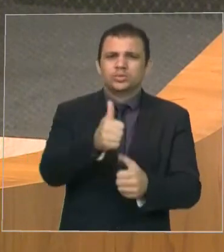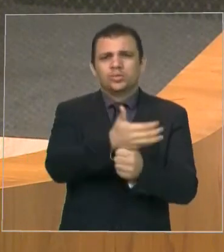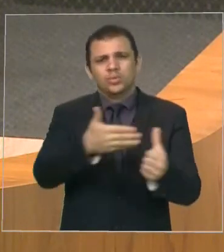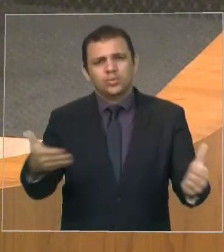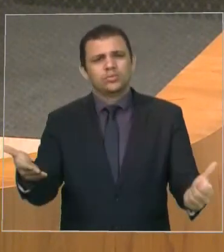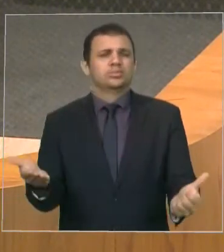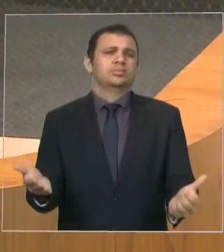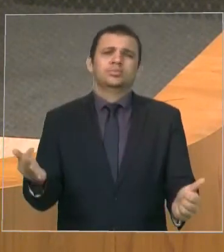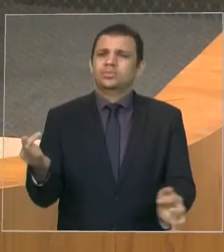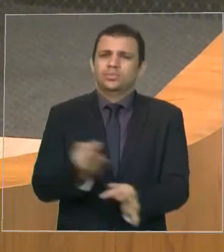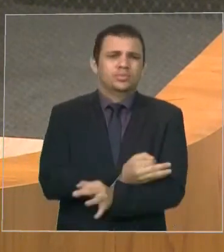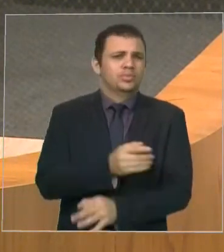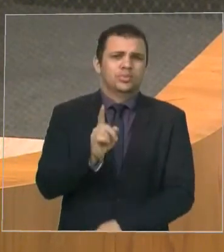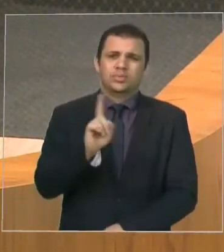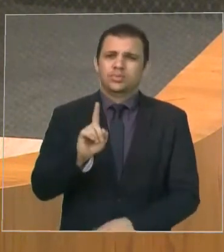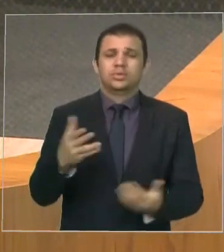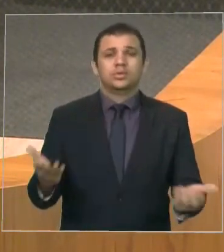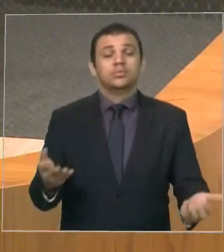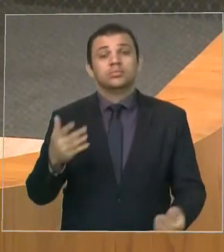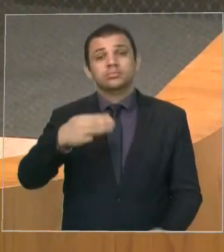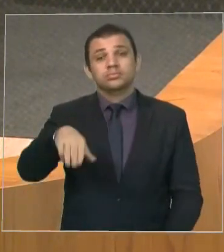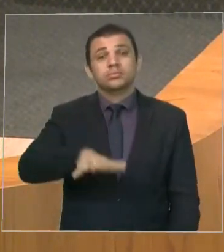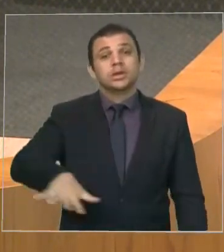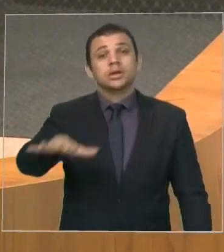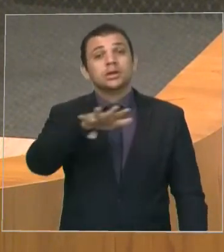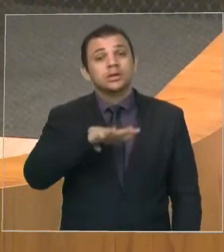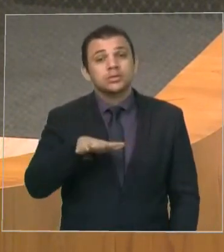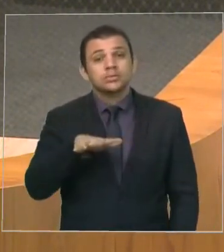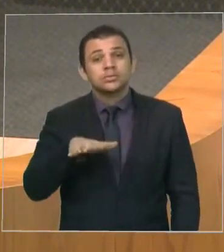Então, maranhenses, não se deixem enganar,